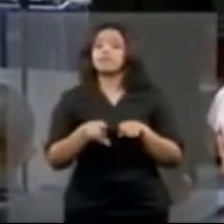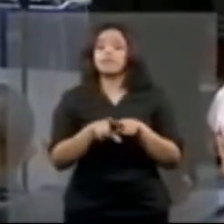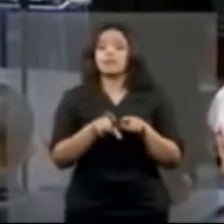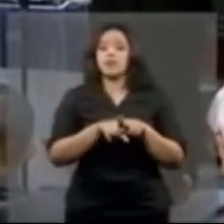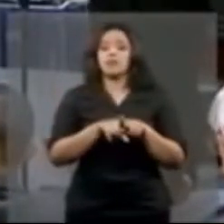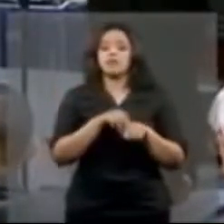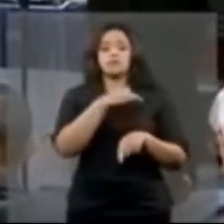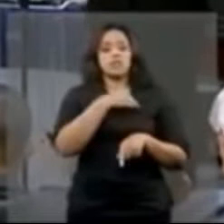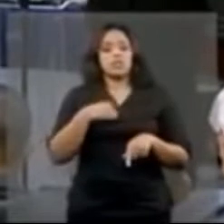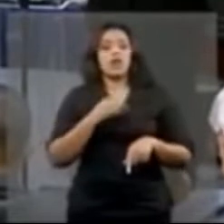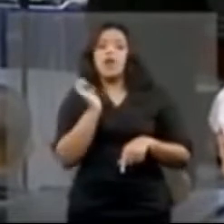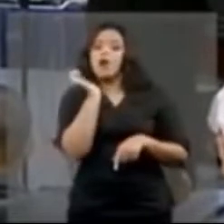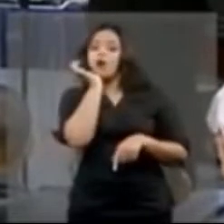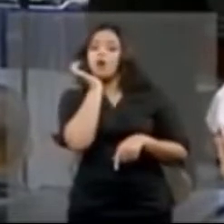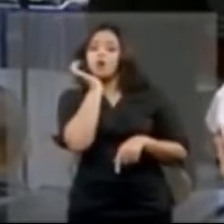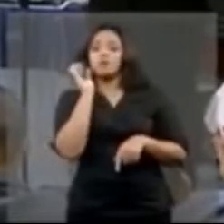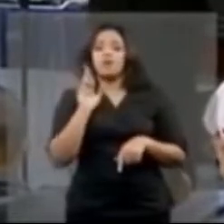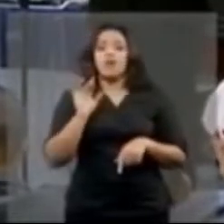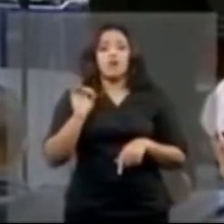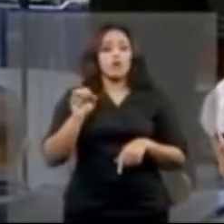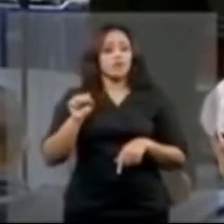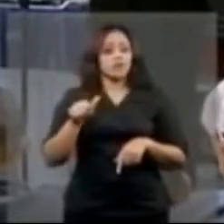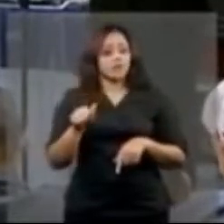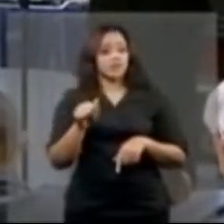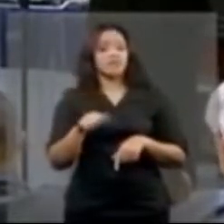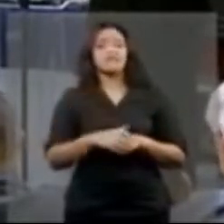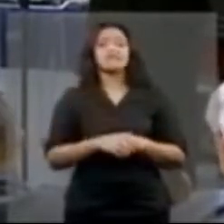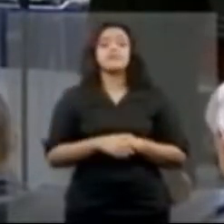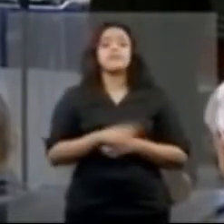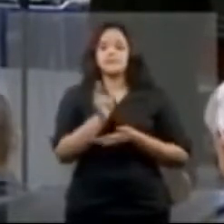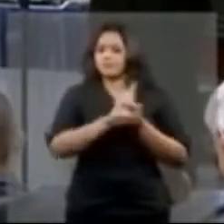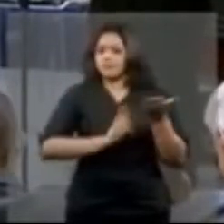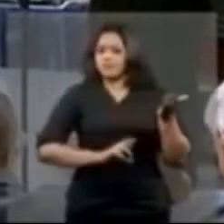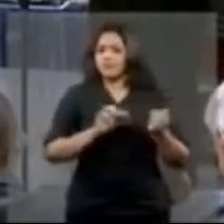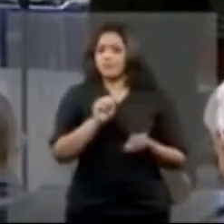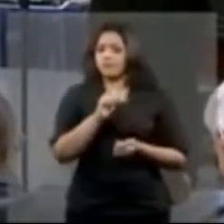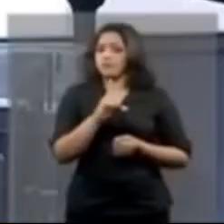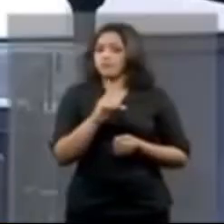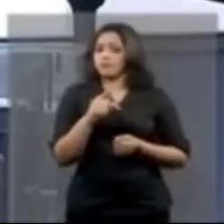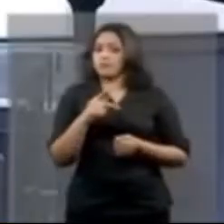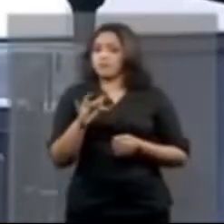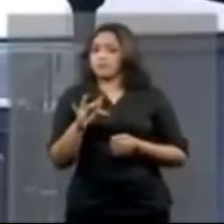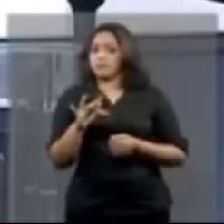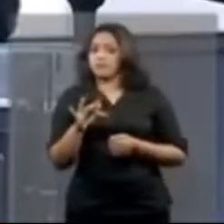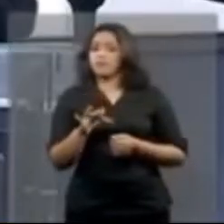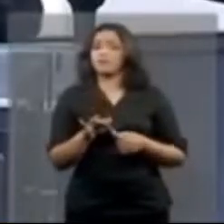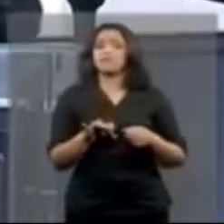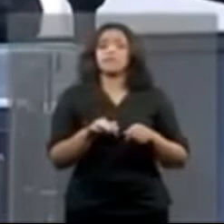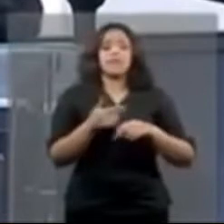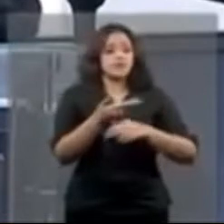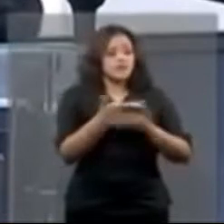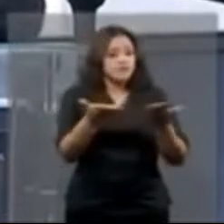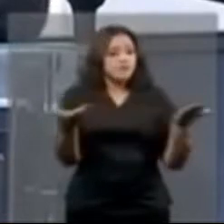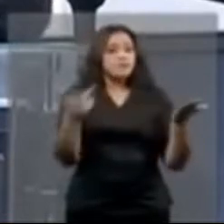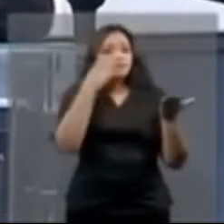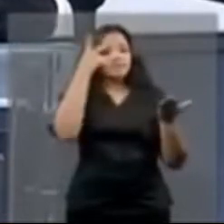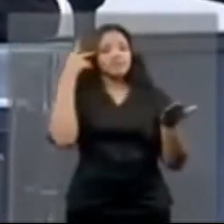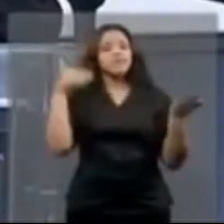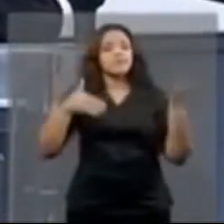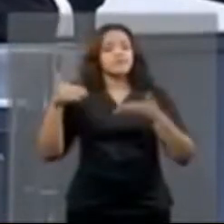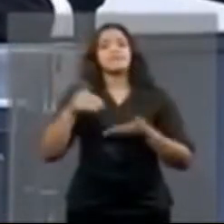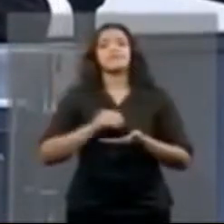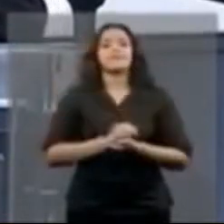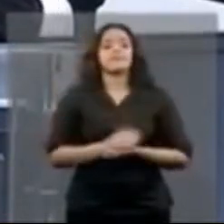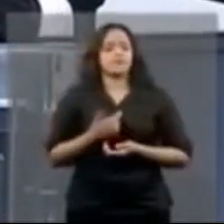Weber, relatora da ADPF 442, demais autoridades, senhoras e senhores. Eu